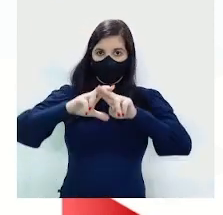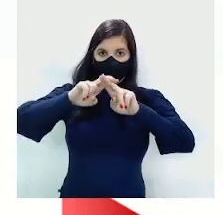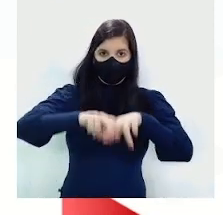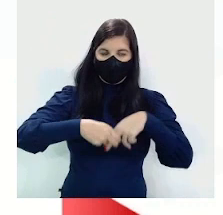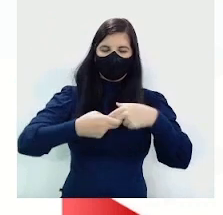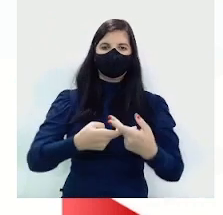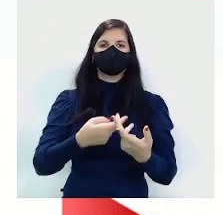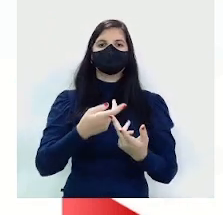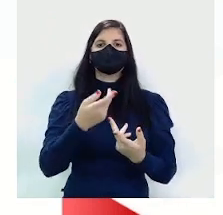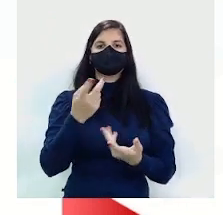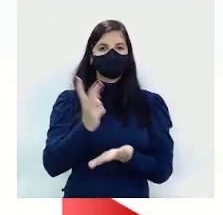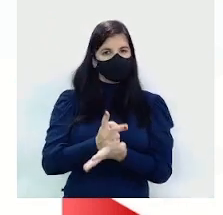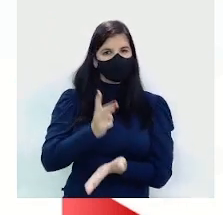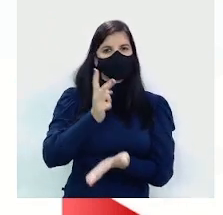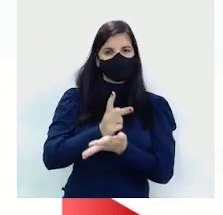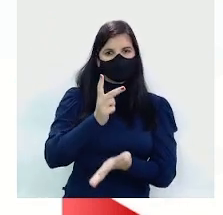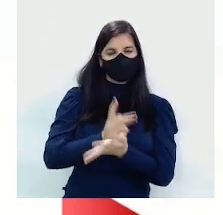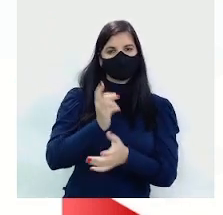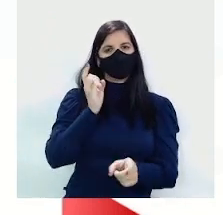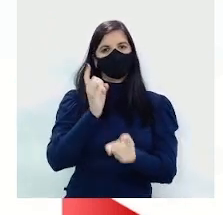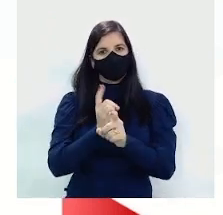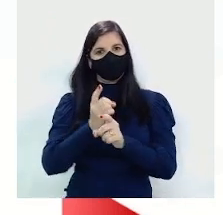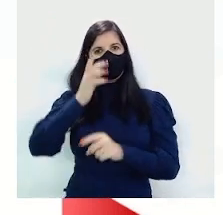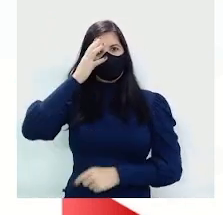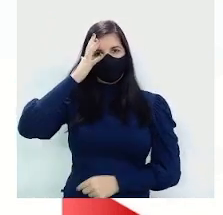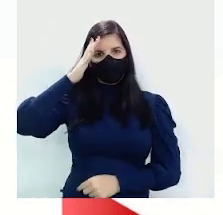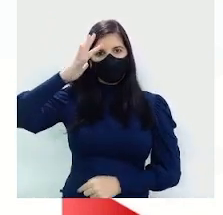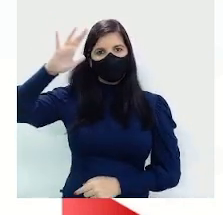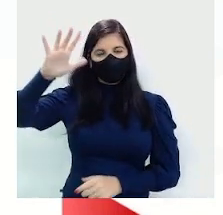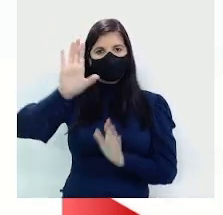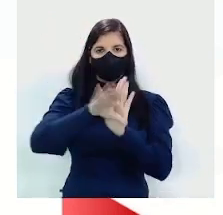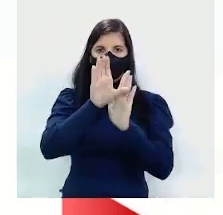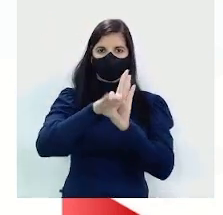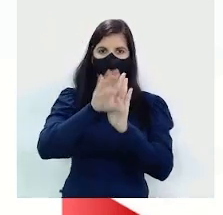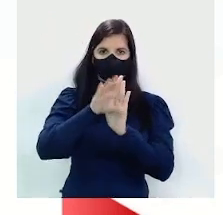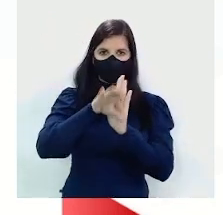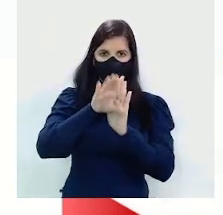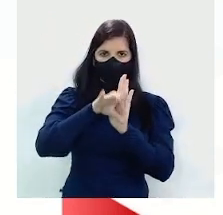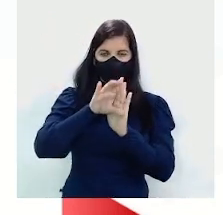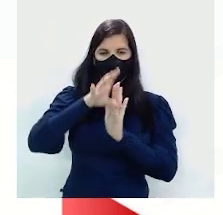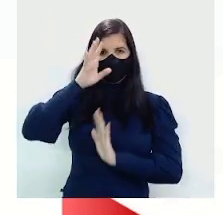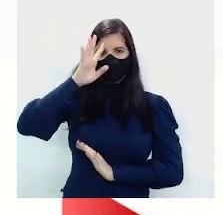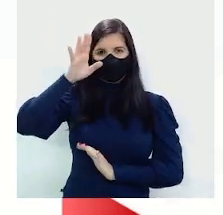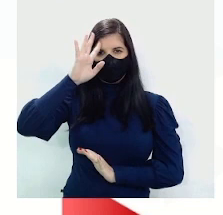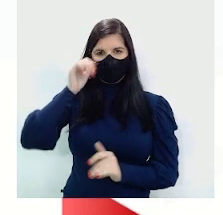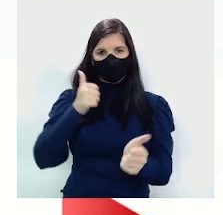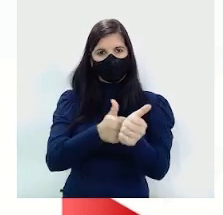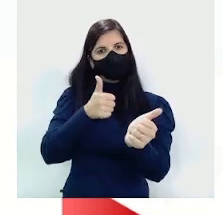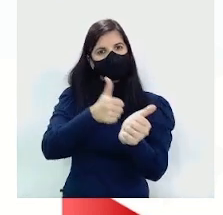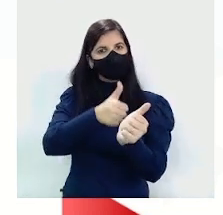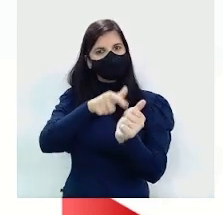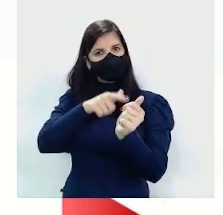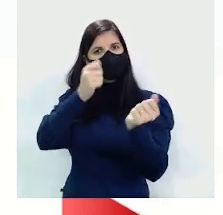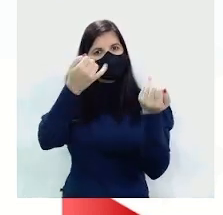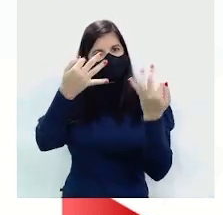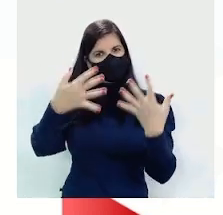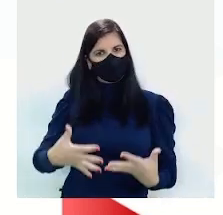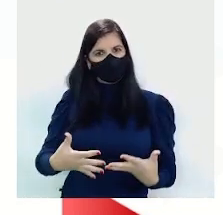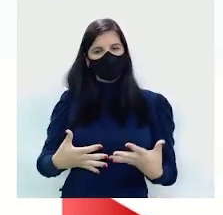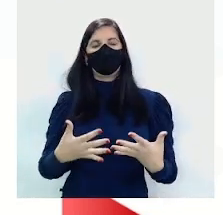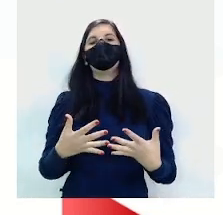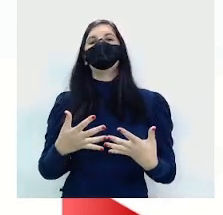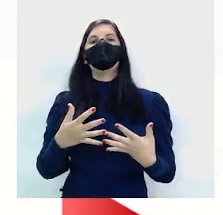isso, comumente apresentam teorias e conceitos teóricos acompanhados de